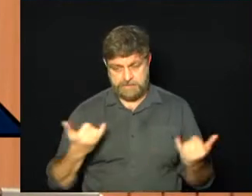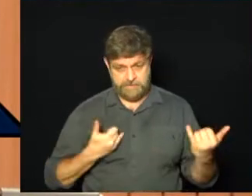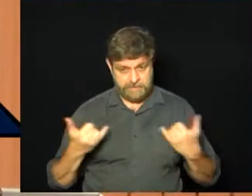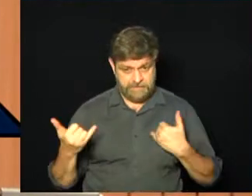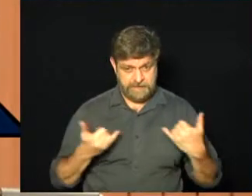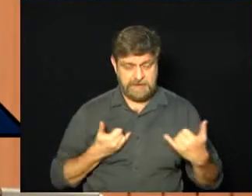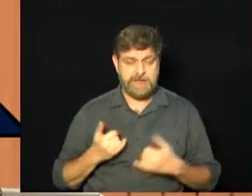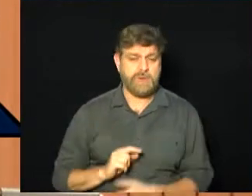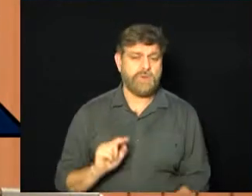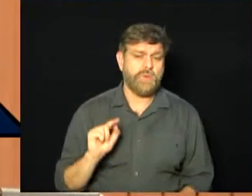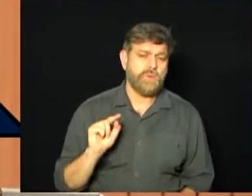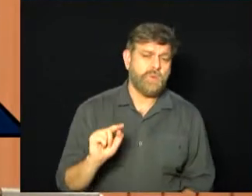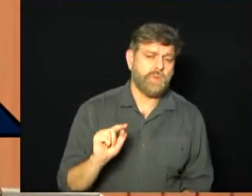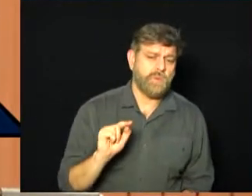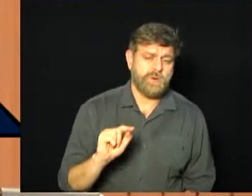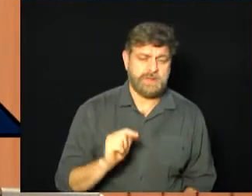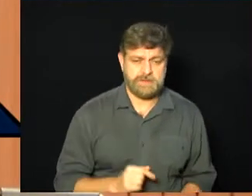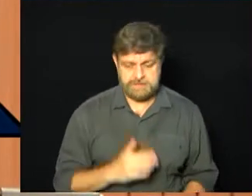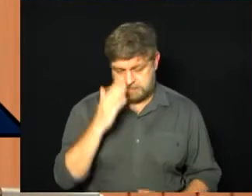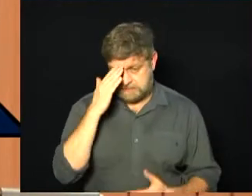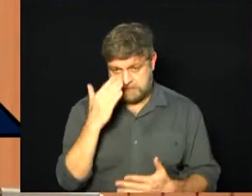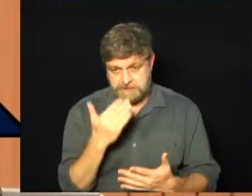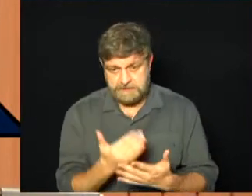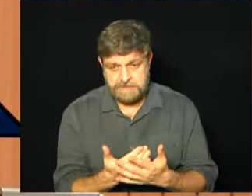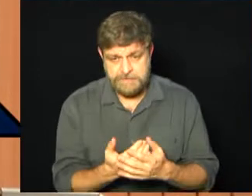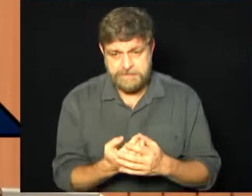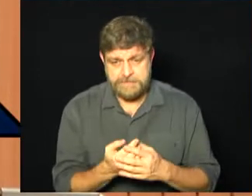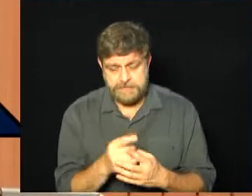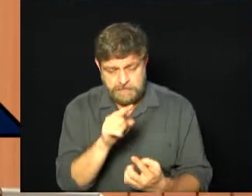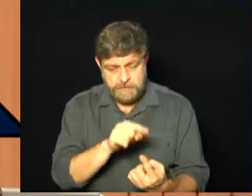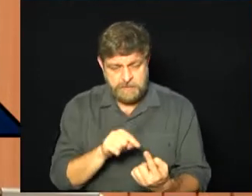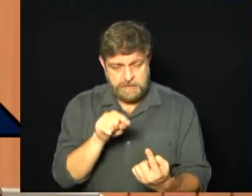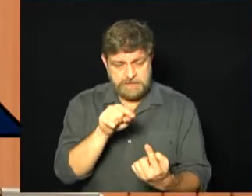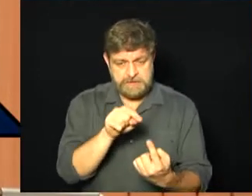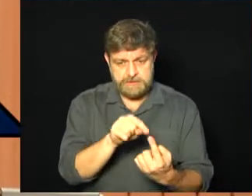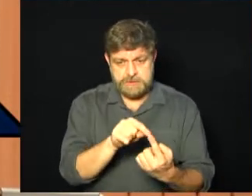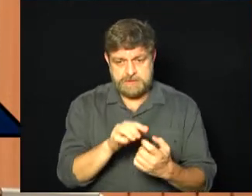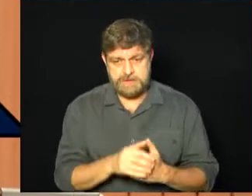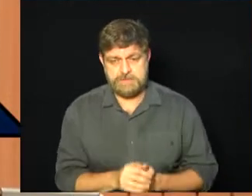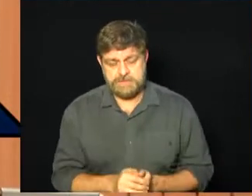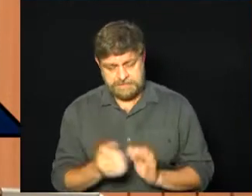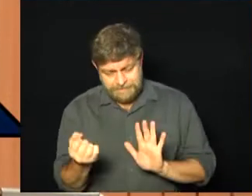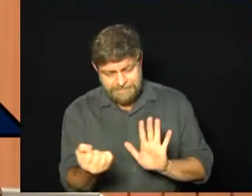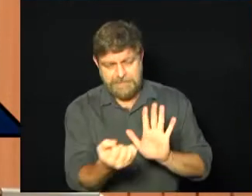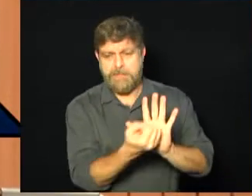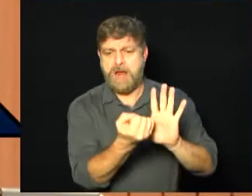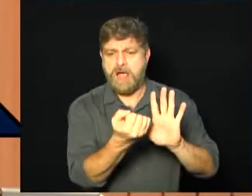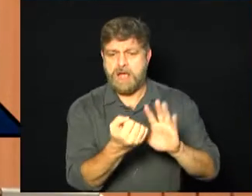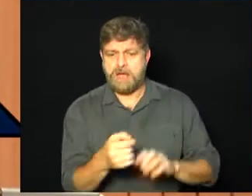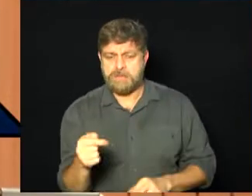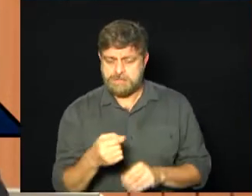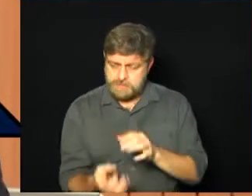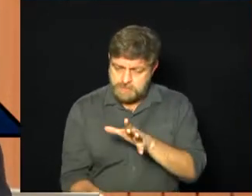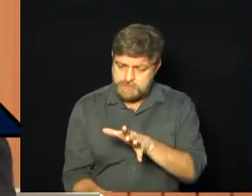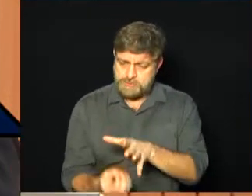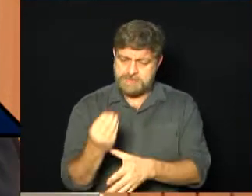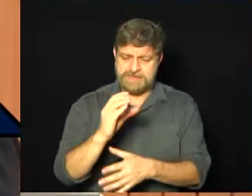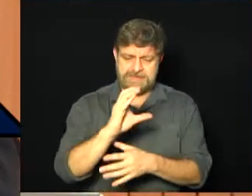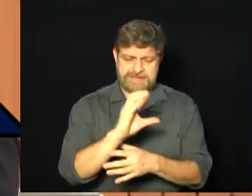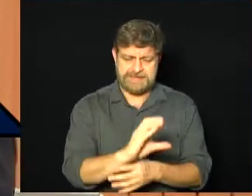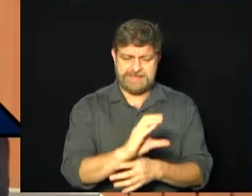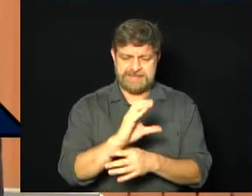que eu tenho certeza que os ideais, né, que marcaram a criação do